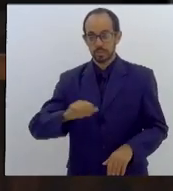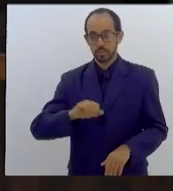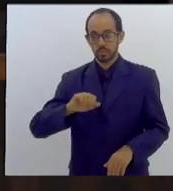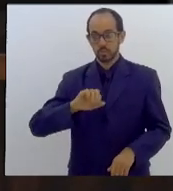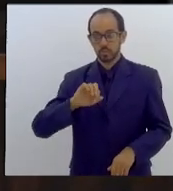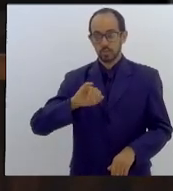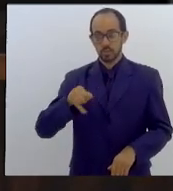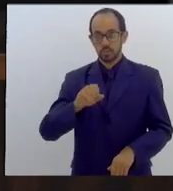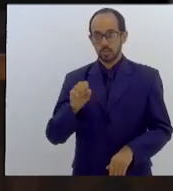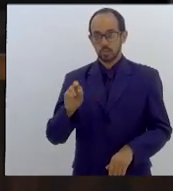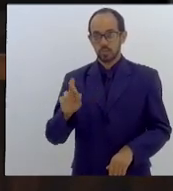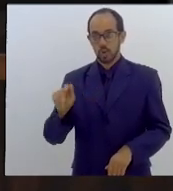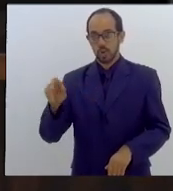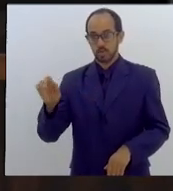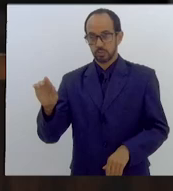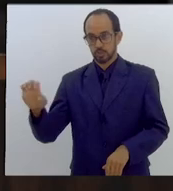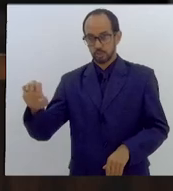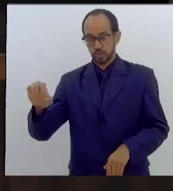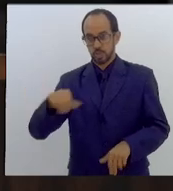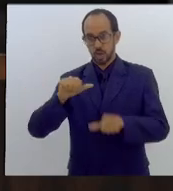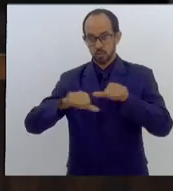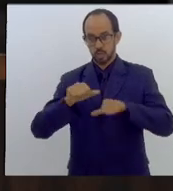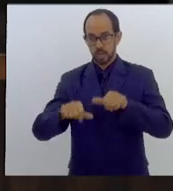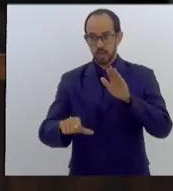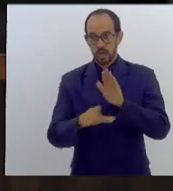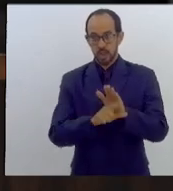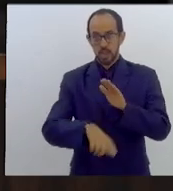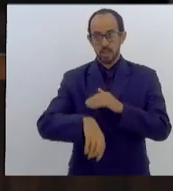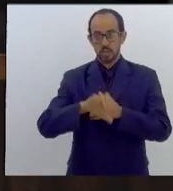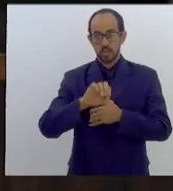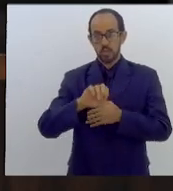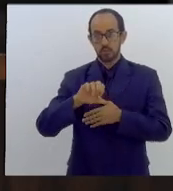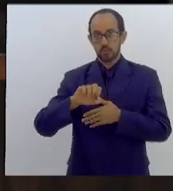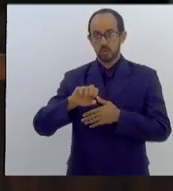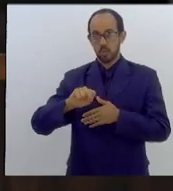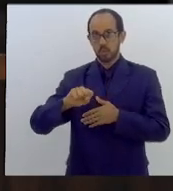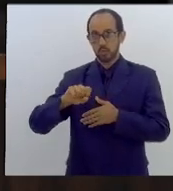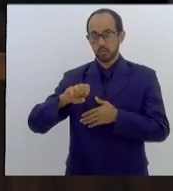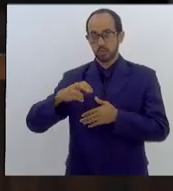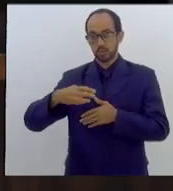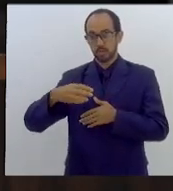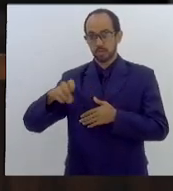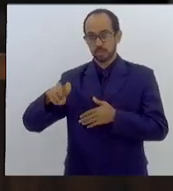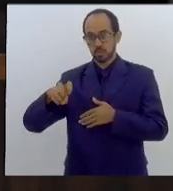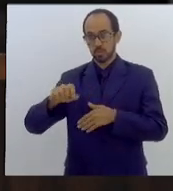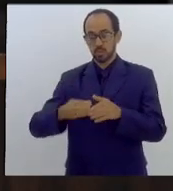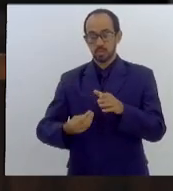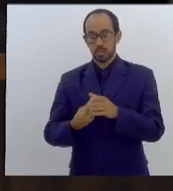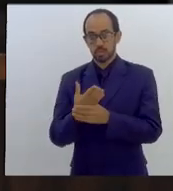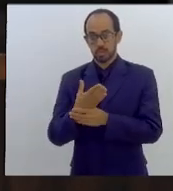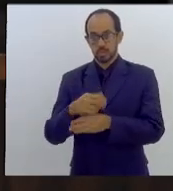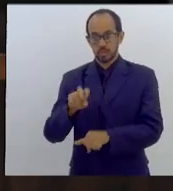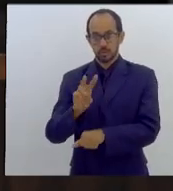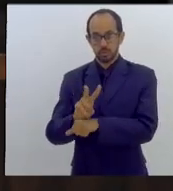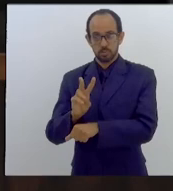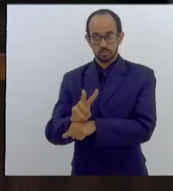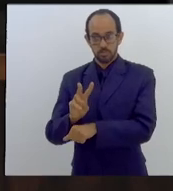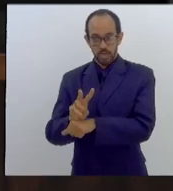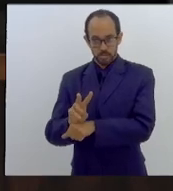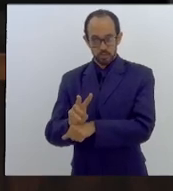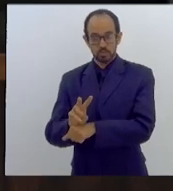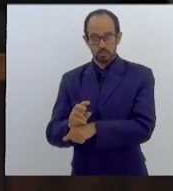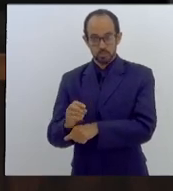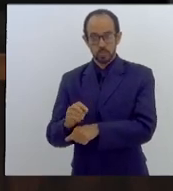Felipe Neto, que altera a lei estadual 9835 de 1º de setembro de 22, que cria a linha de crédito que especifica